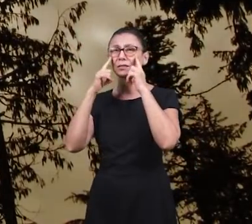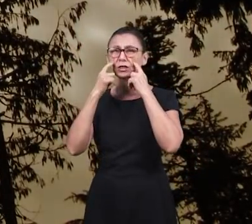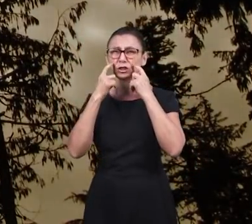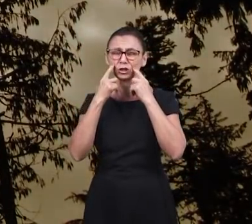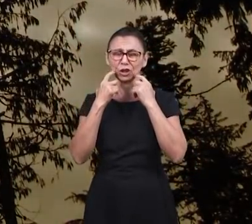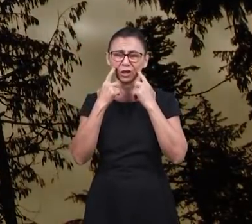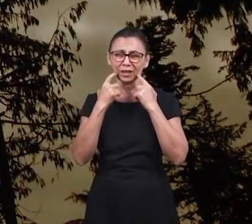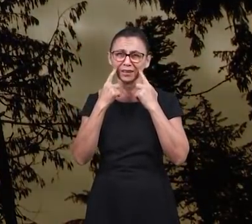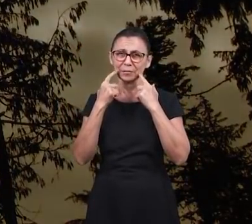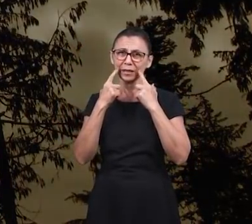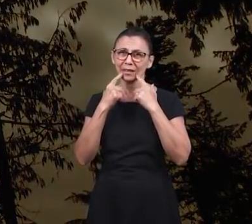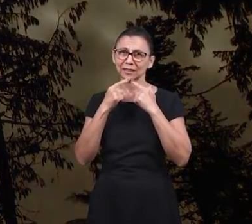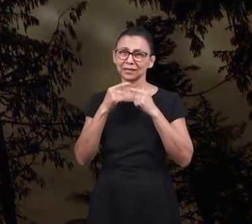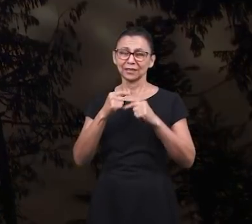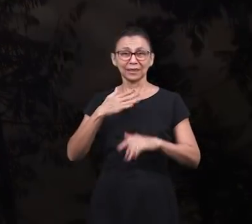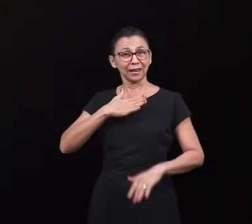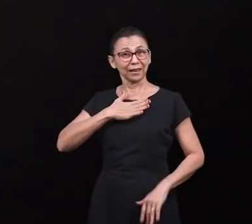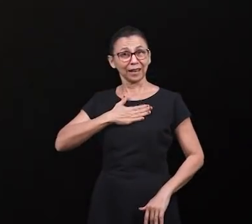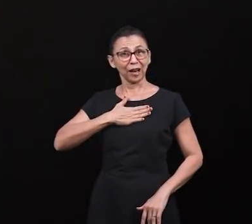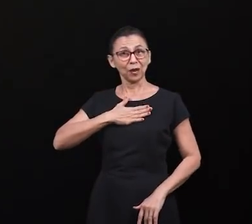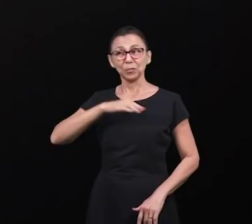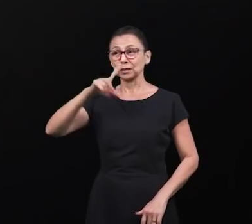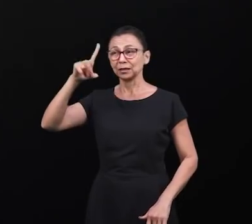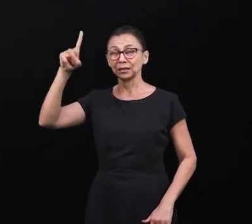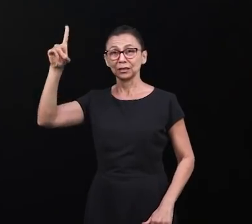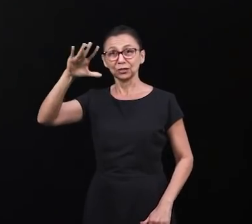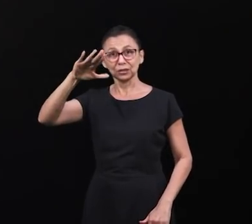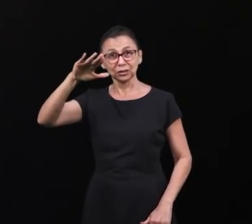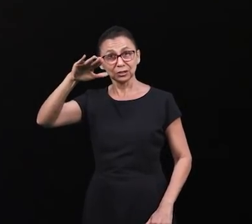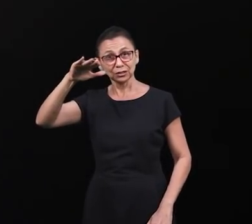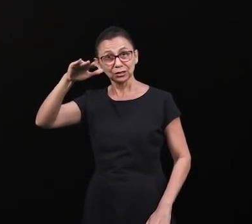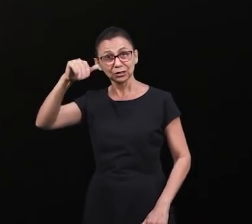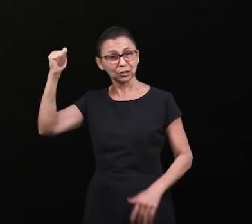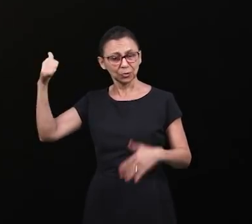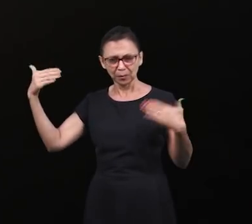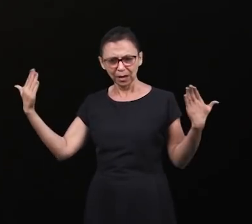chorar, Deus te chama agora, ó vem sem